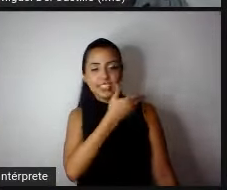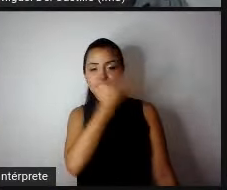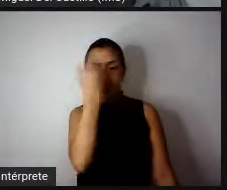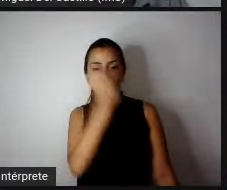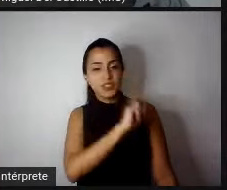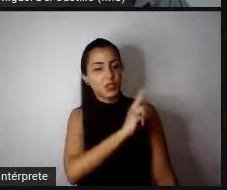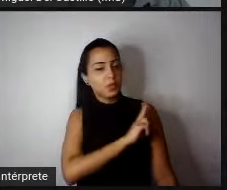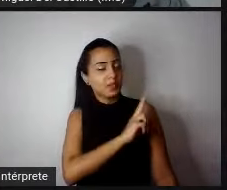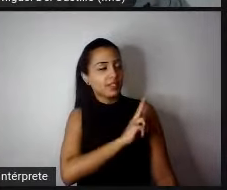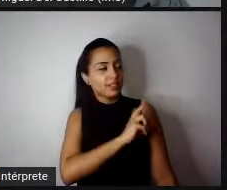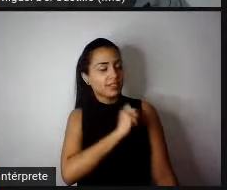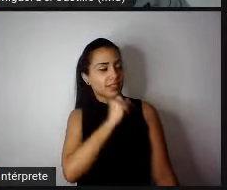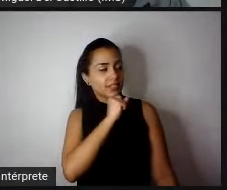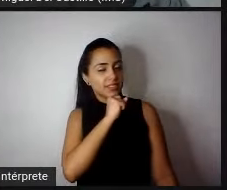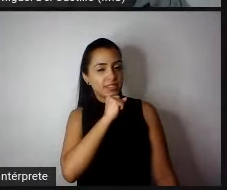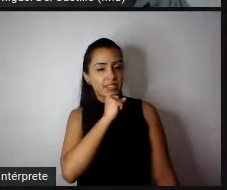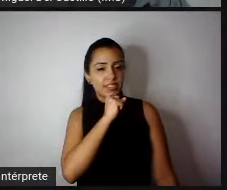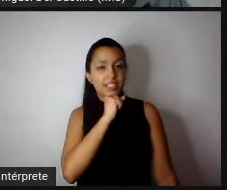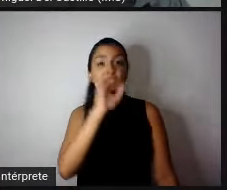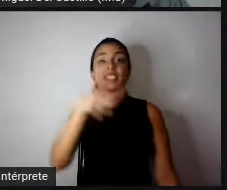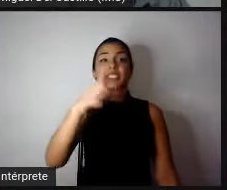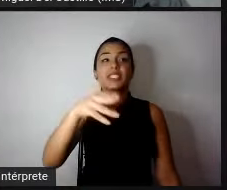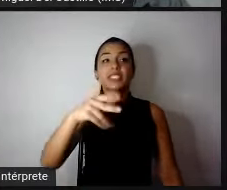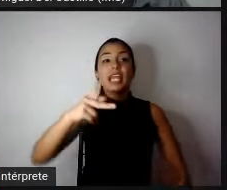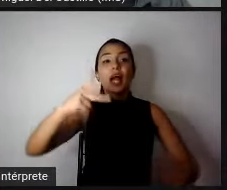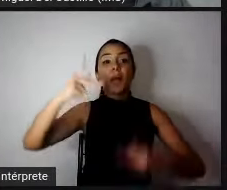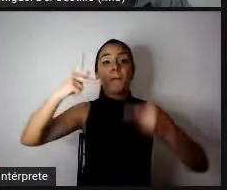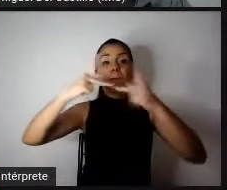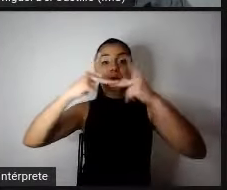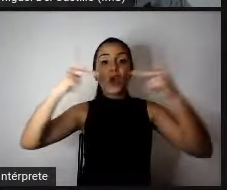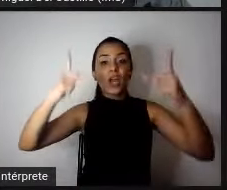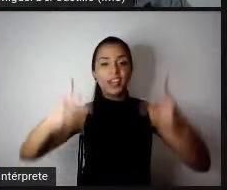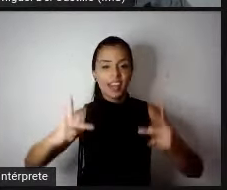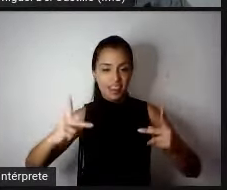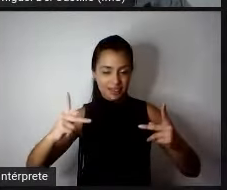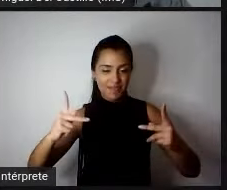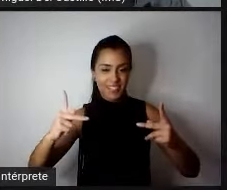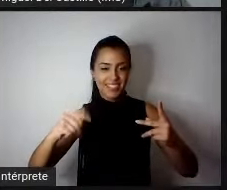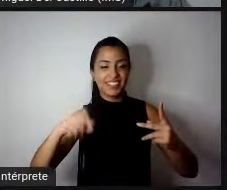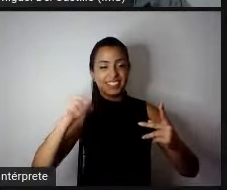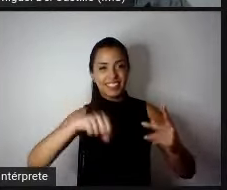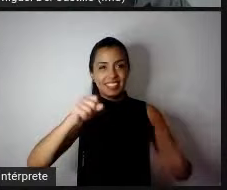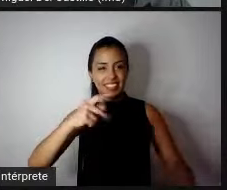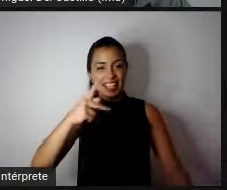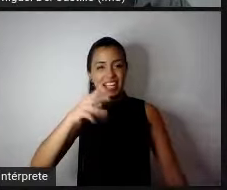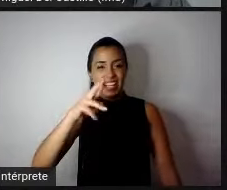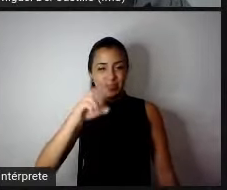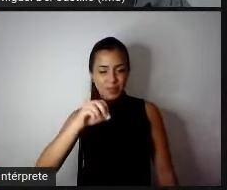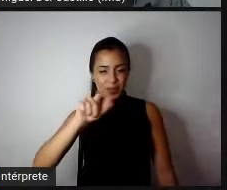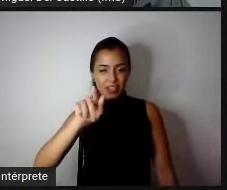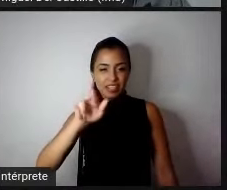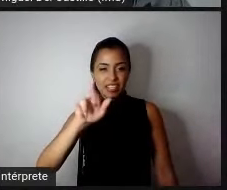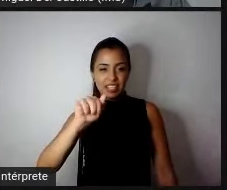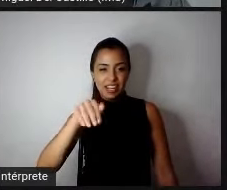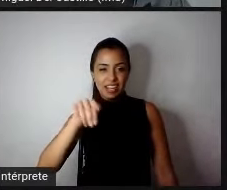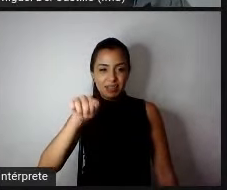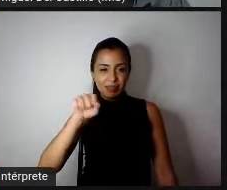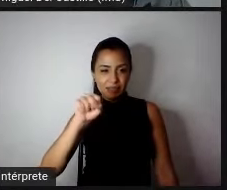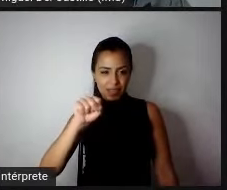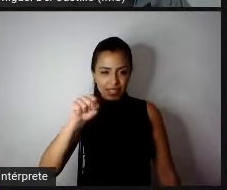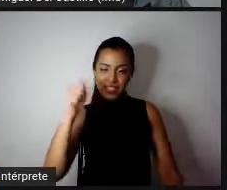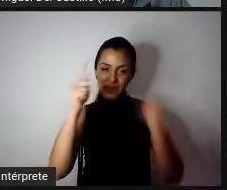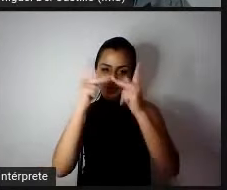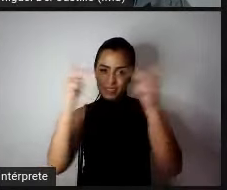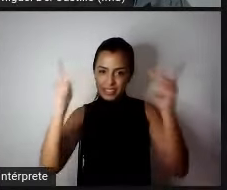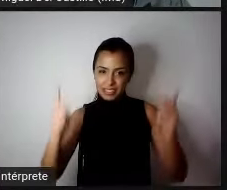Com os programas. Não, com programas, são programas. Programas. E a gente está